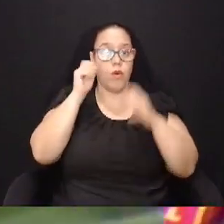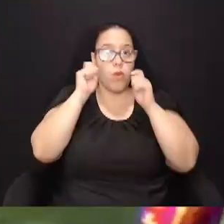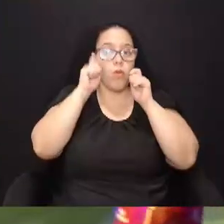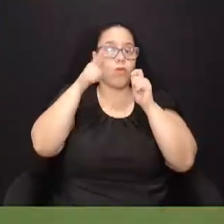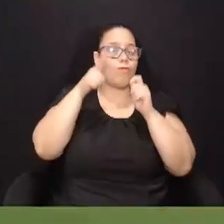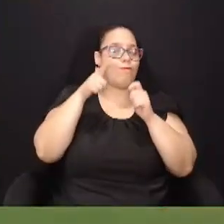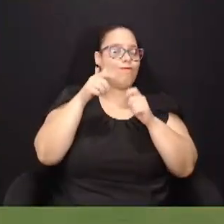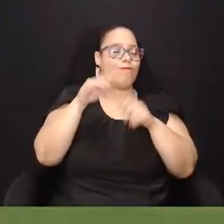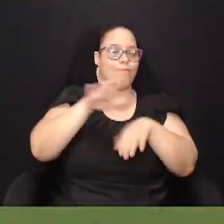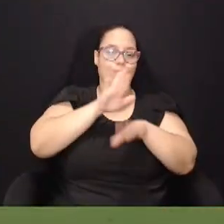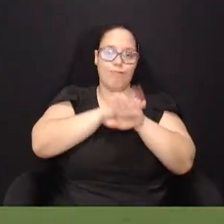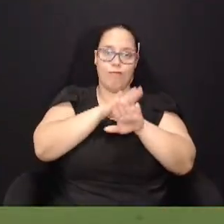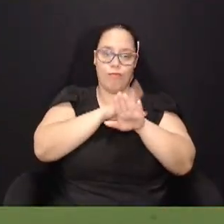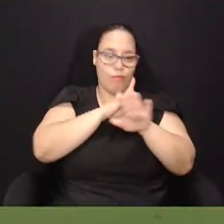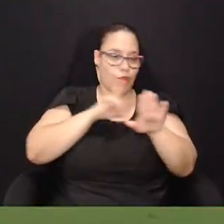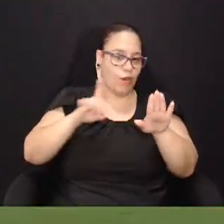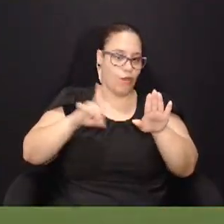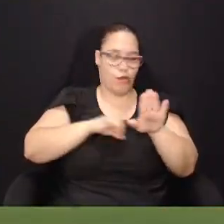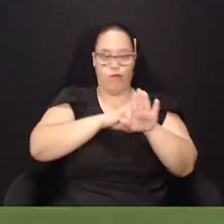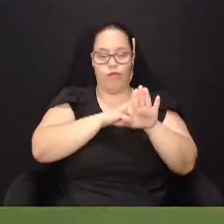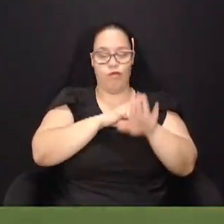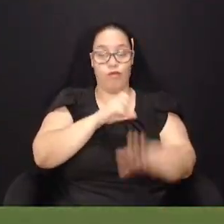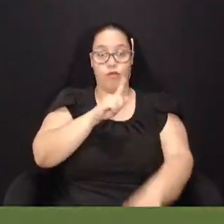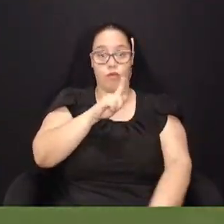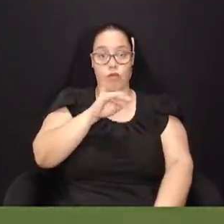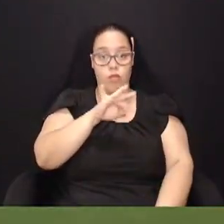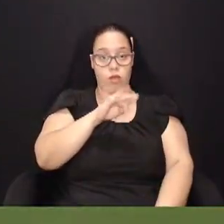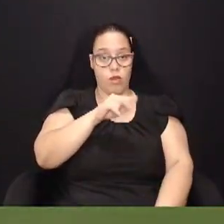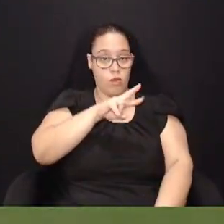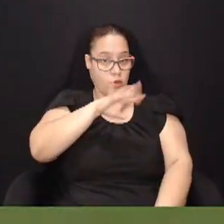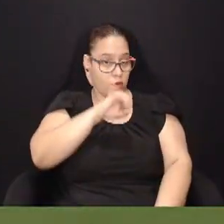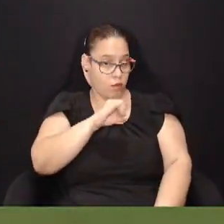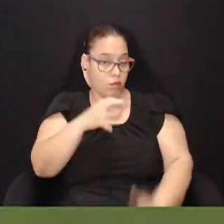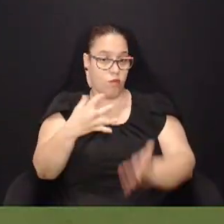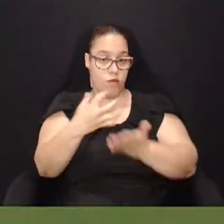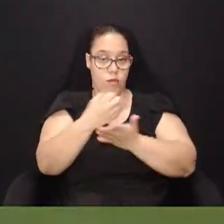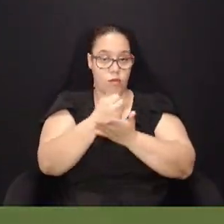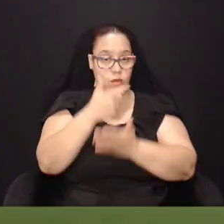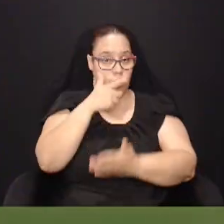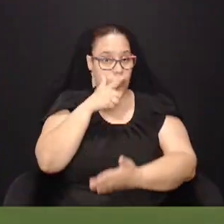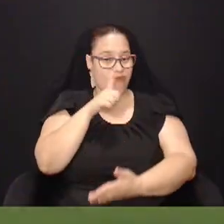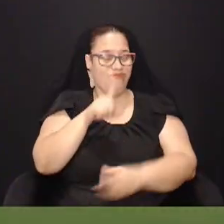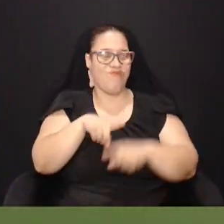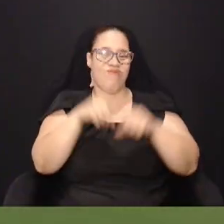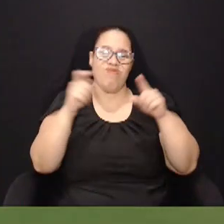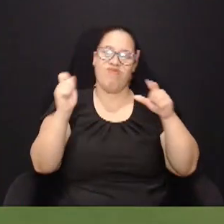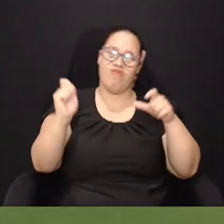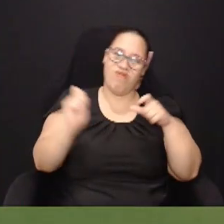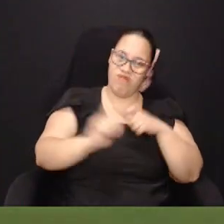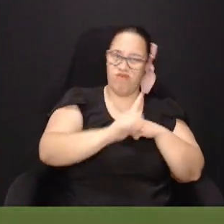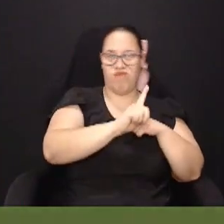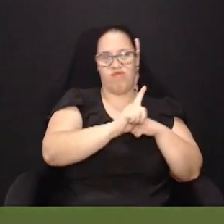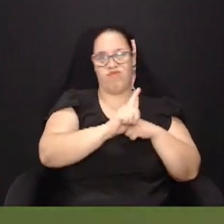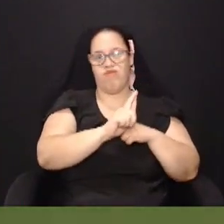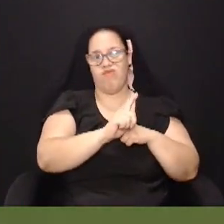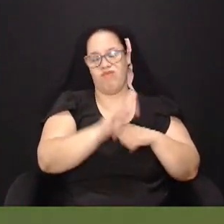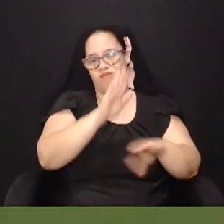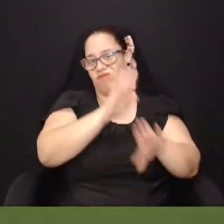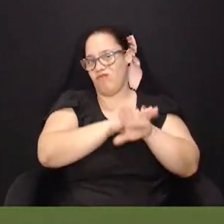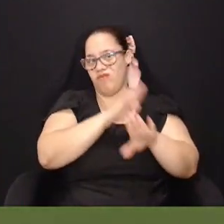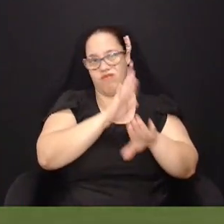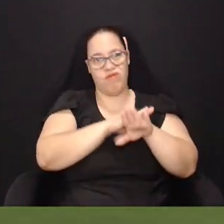fora. Gustavo Teles pegou o rebote, mas também jogou pela linha de fundo. E